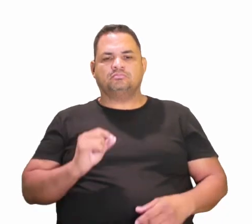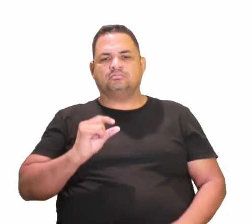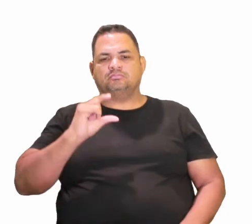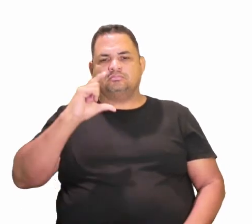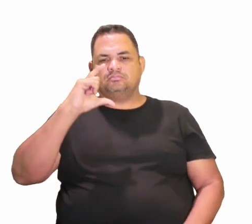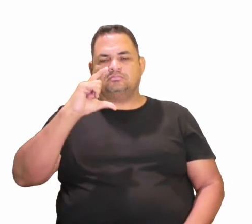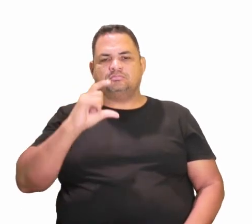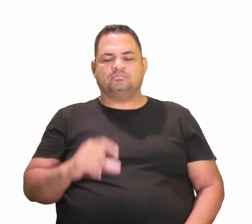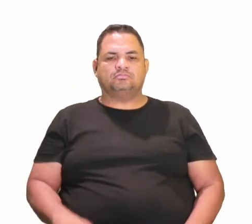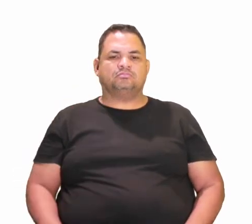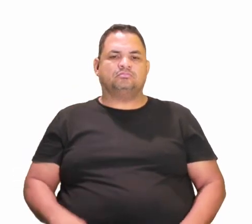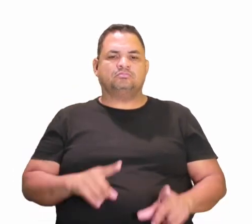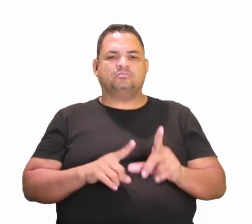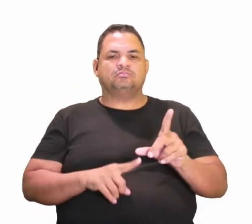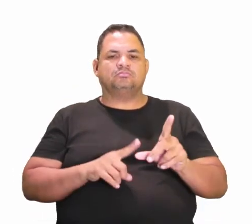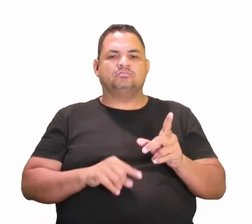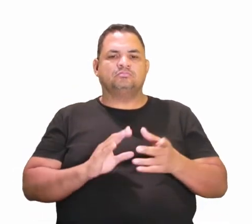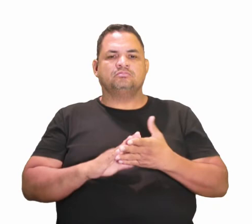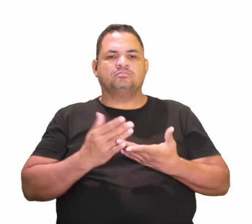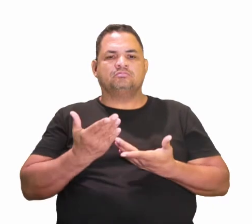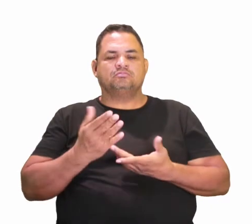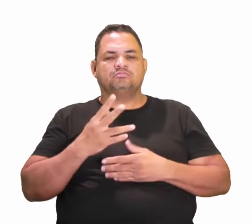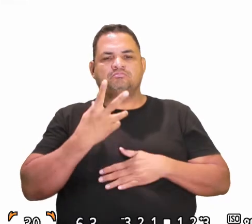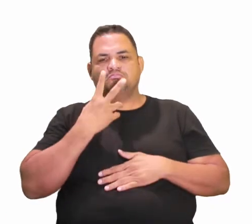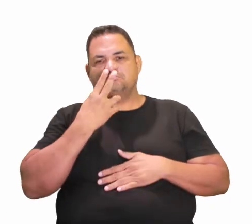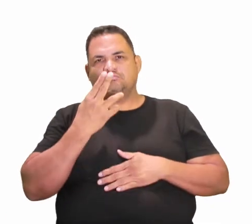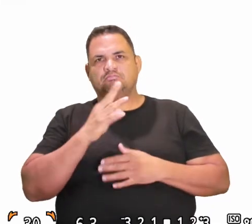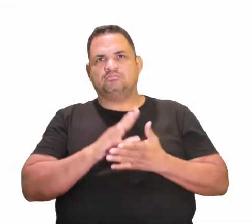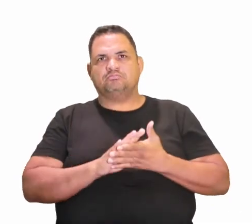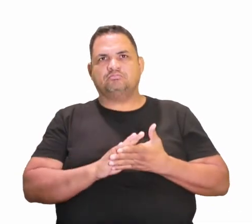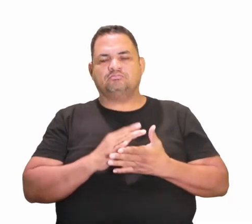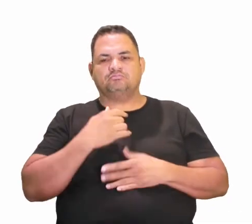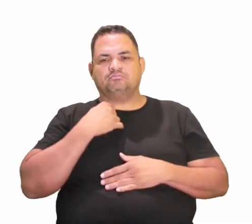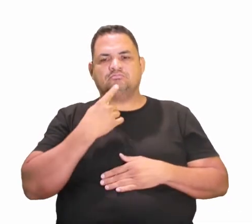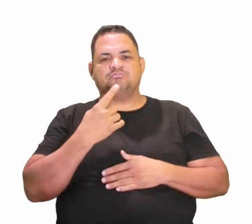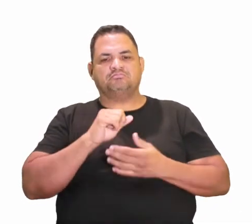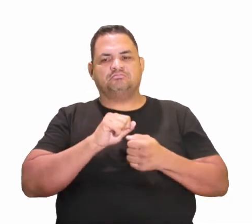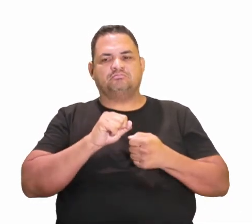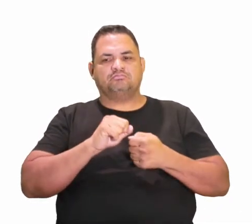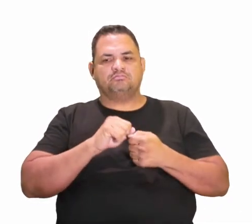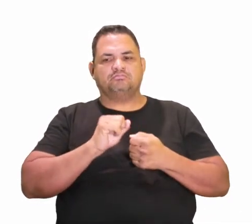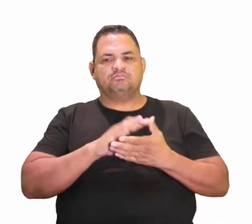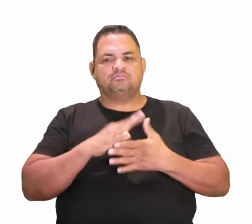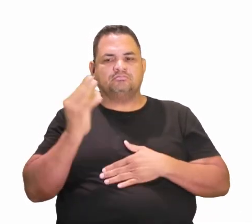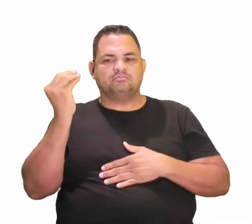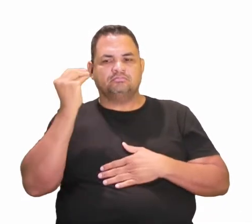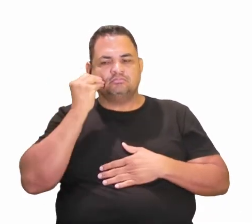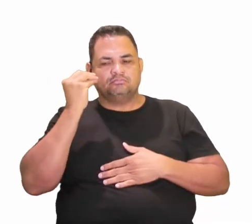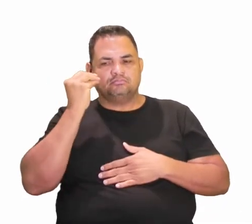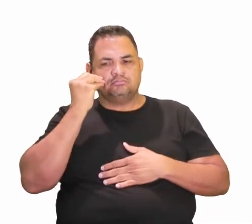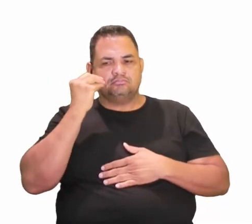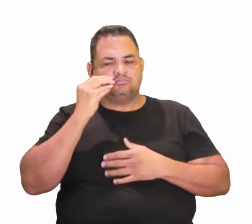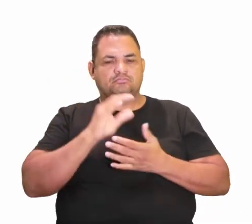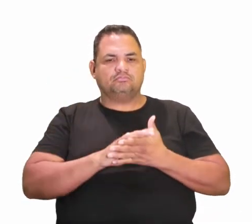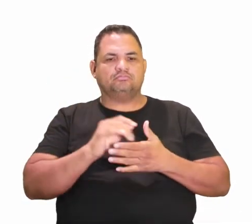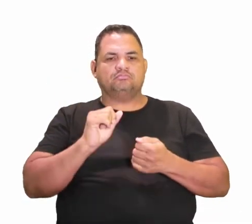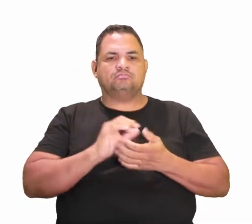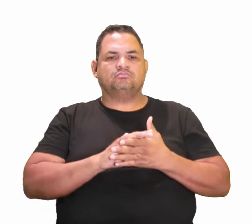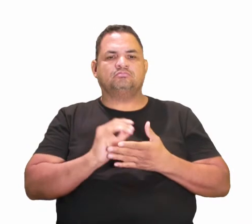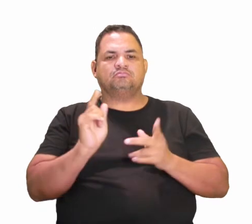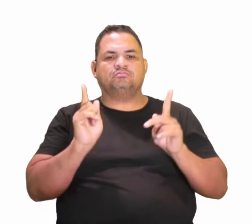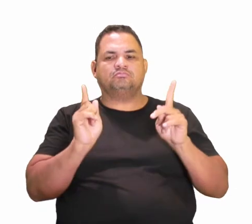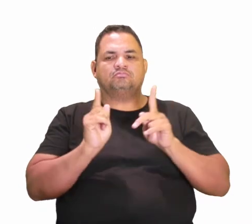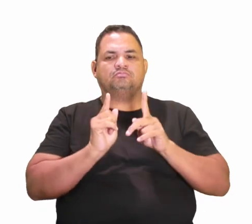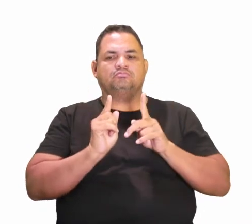tá apesar de não dá para fazer muito bem isso aqui eu tô tentando fazer com letra maiúscula porque o espaço